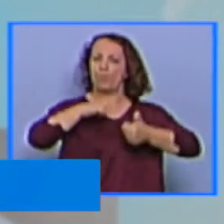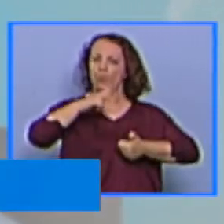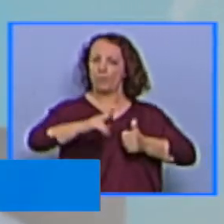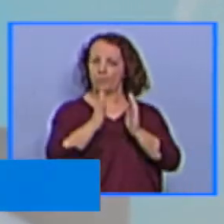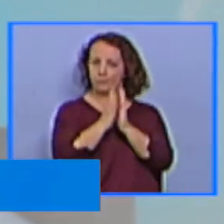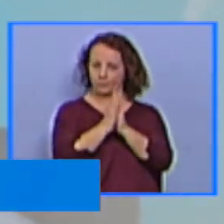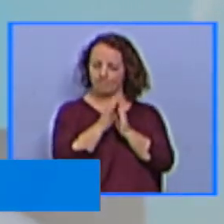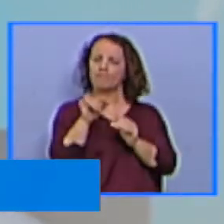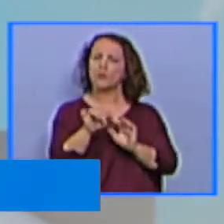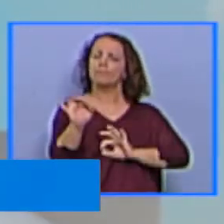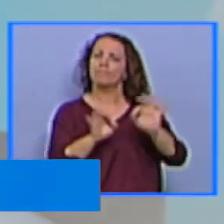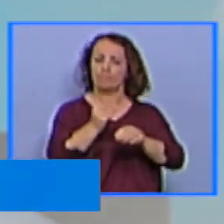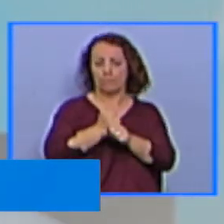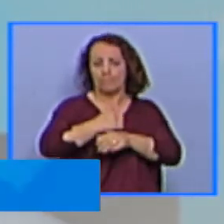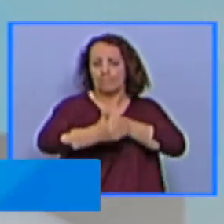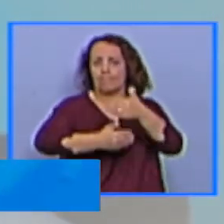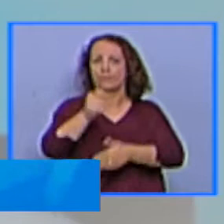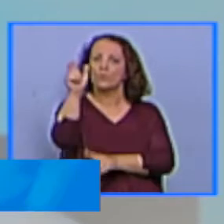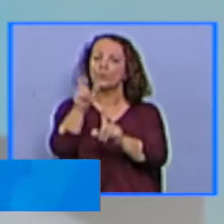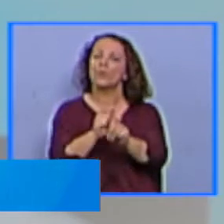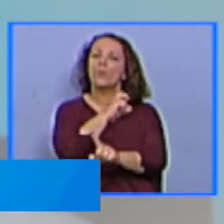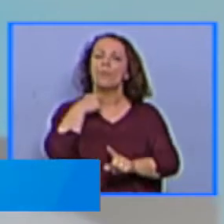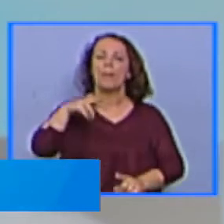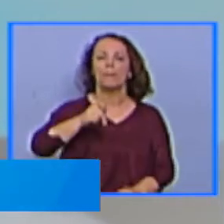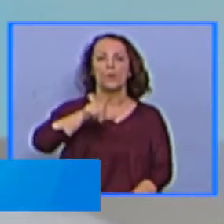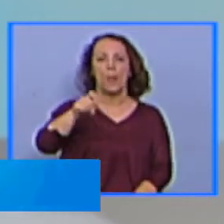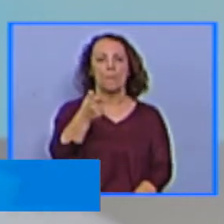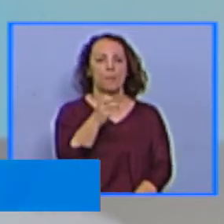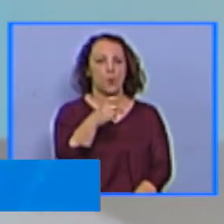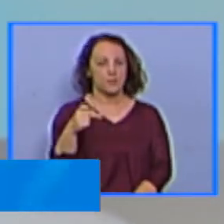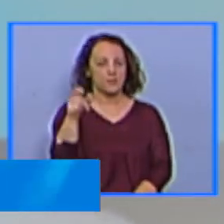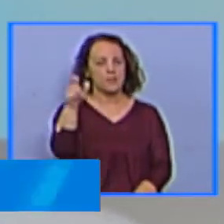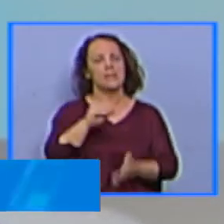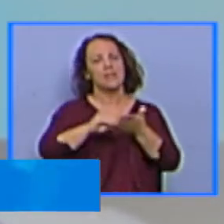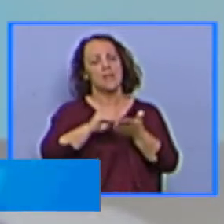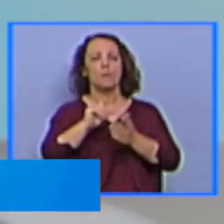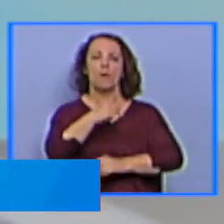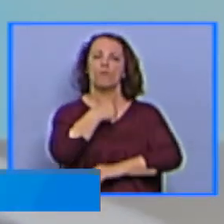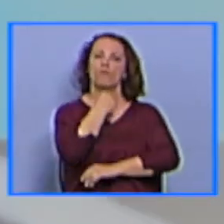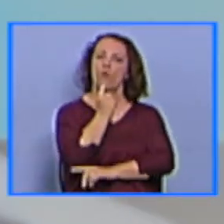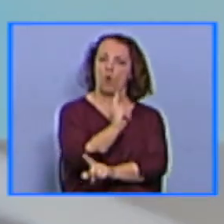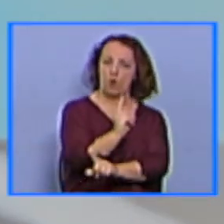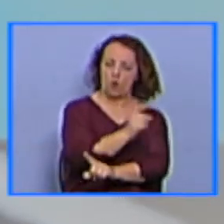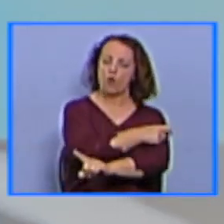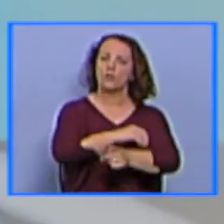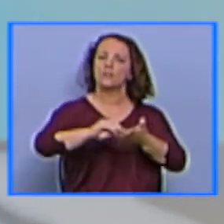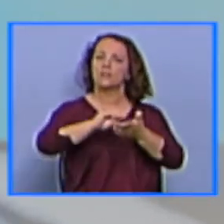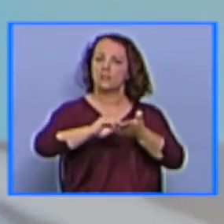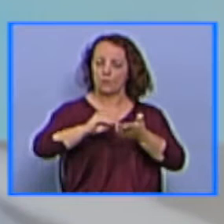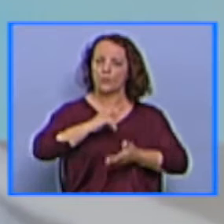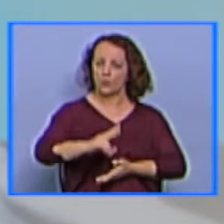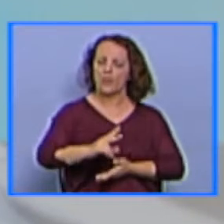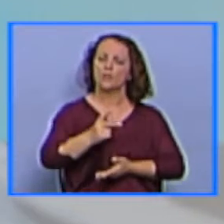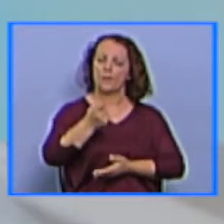Portuguesa. Um processo em curso que o Padre Manuel Barbosa, secretário e porta-voz da Conferência Episcopal Portuguesa, vai analisar daqui a